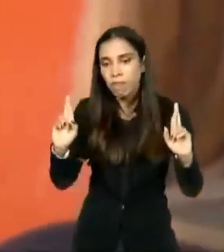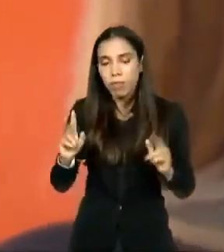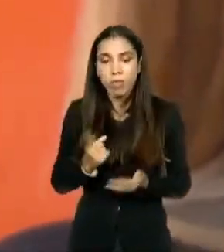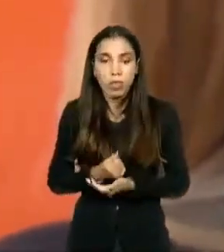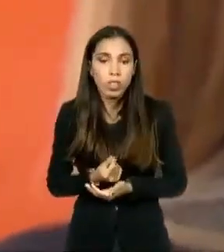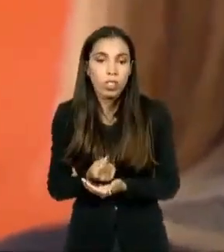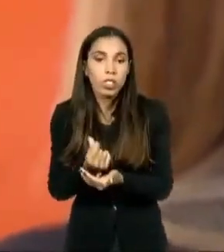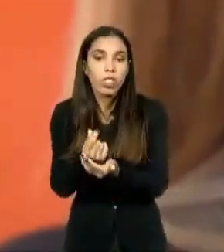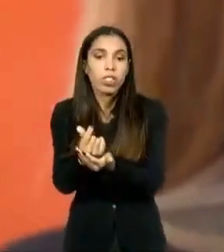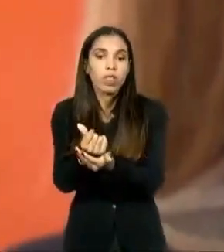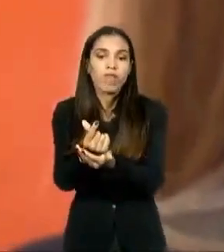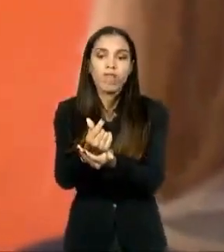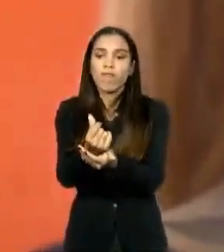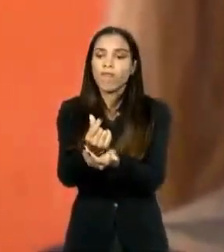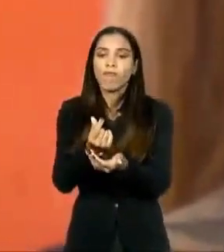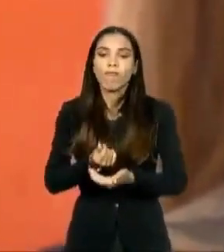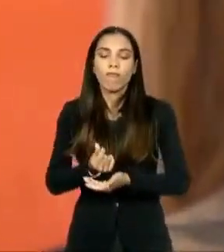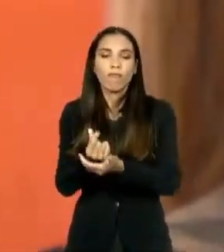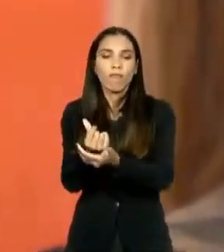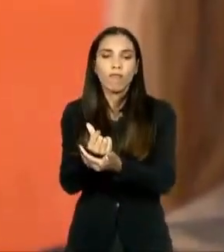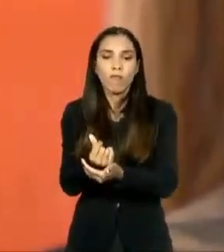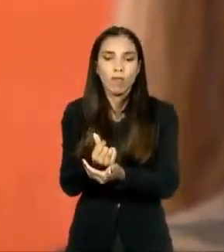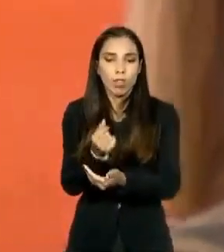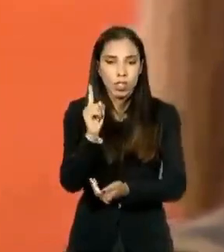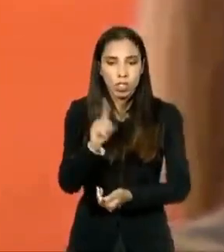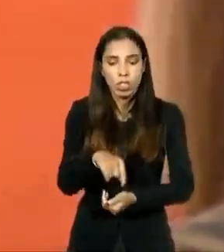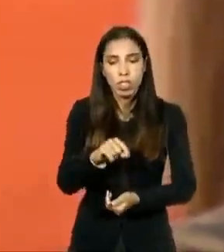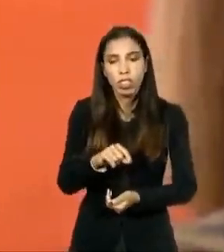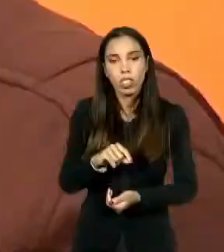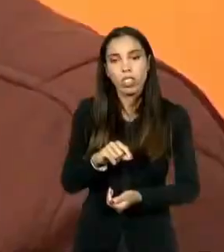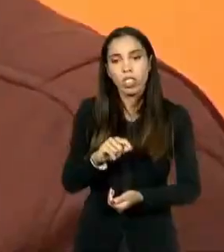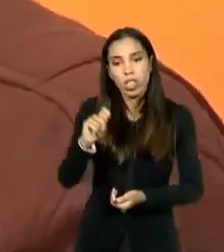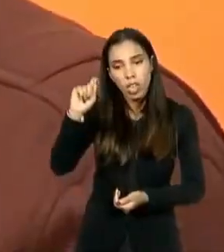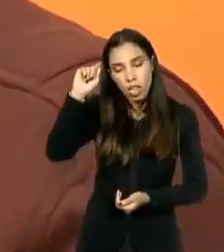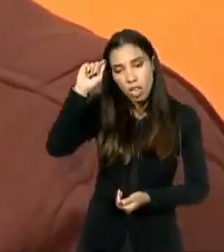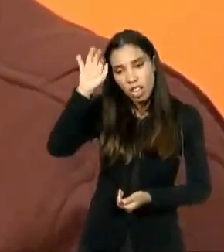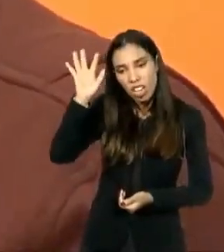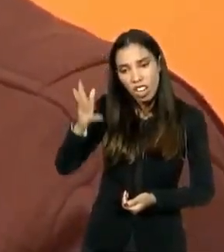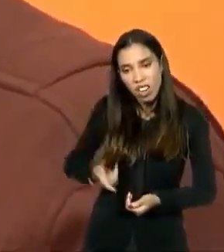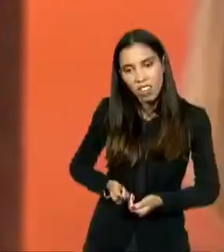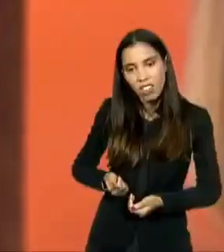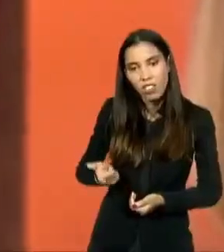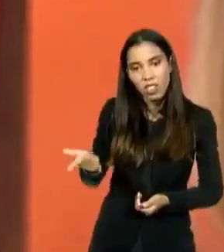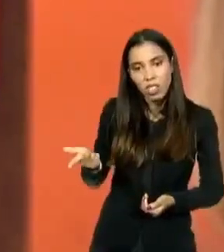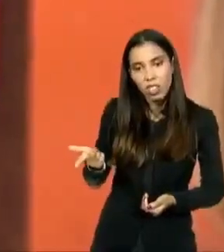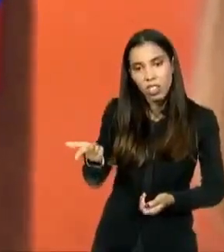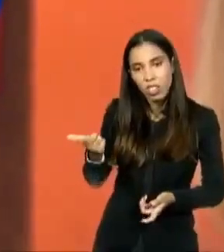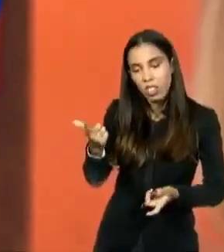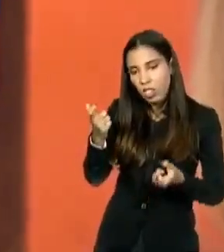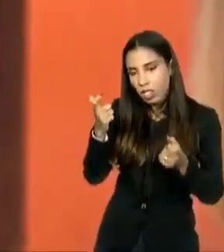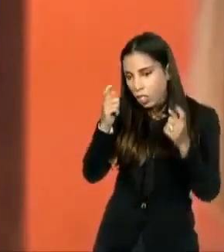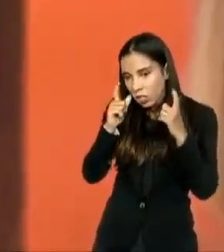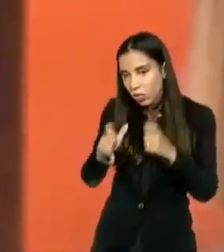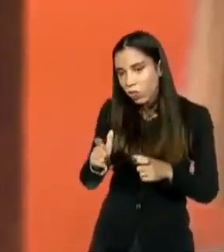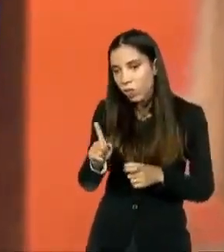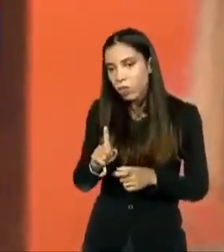capitalismo vai chegar a um certo ponto que ele vai ver que a árvore em pé é interessante, as doenças da África não é interessante... Sabe? A